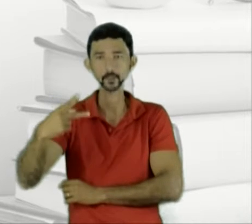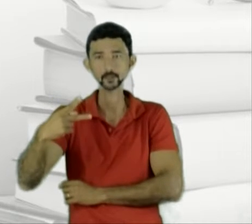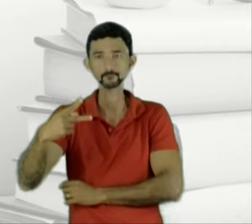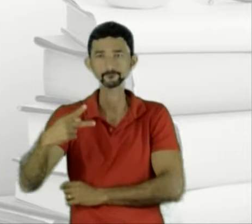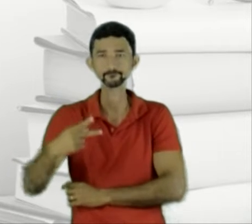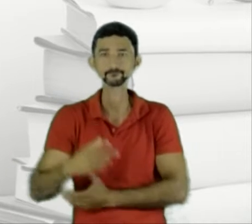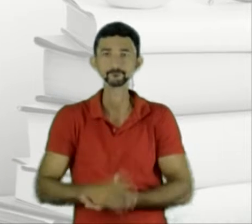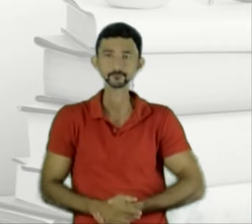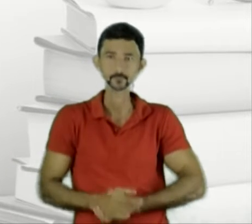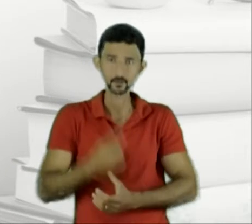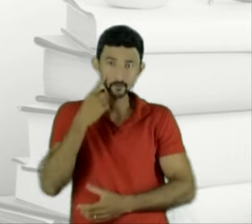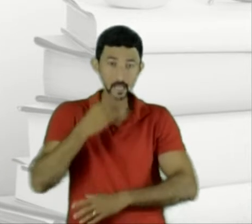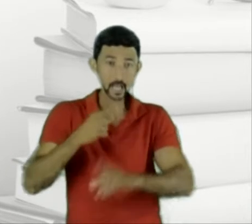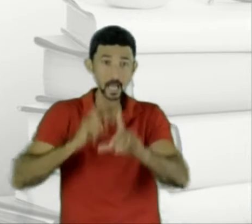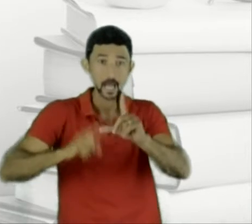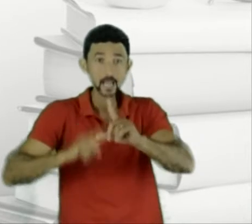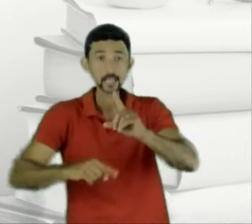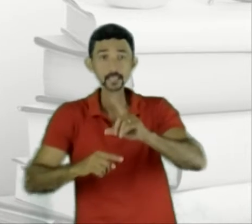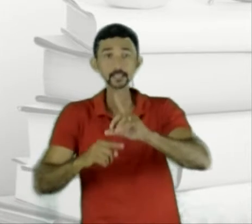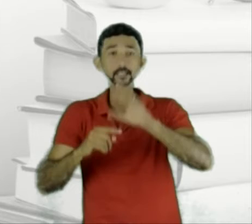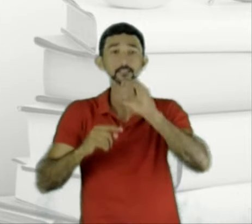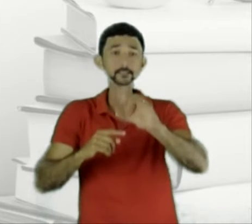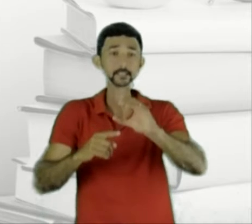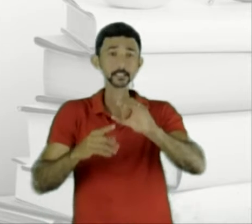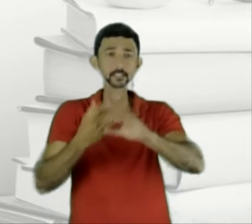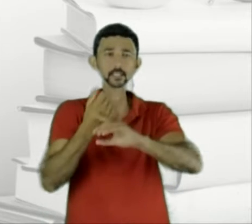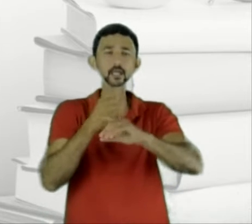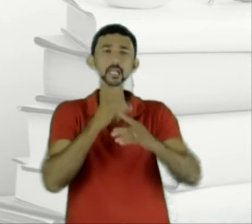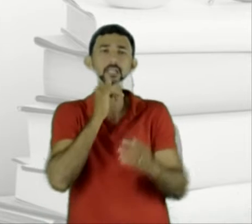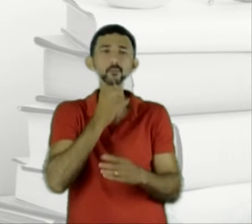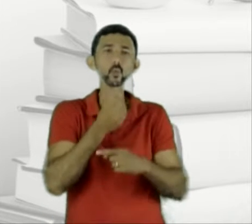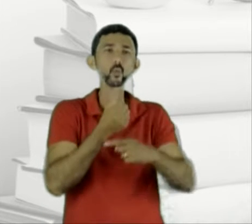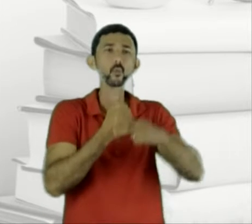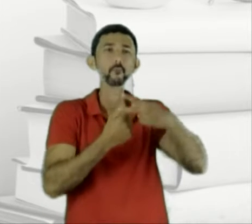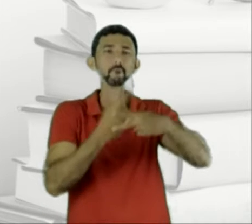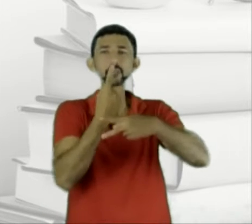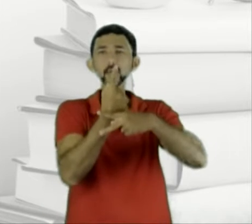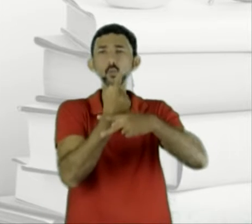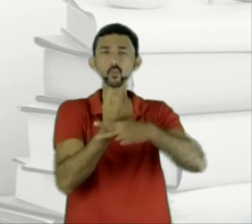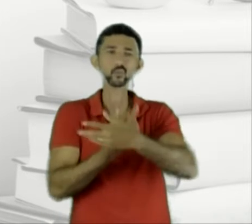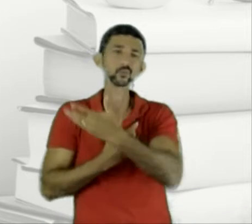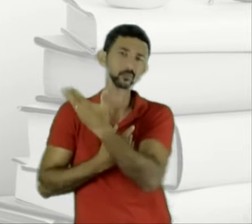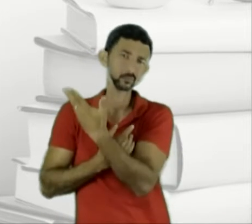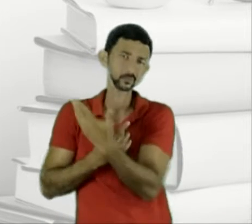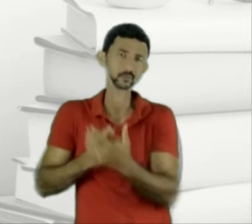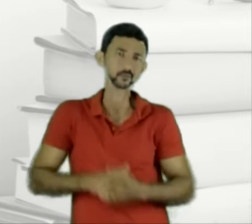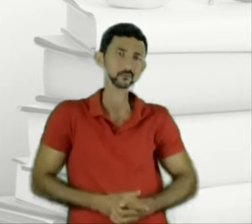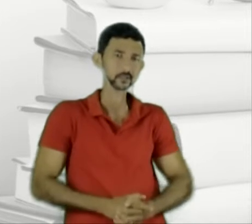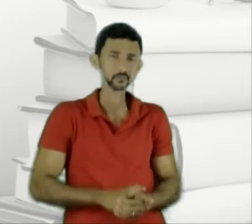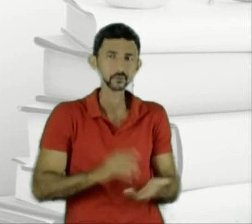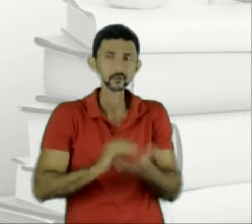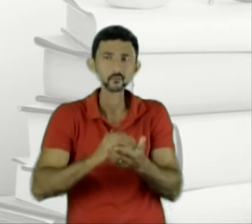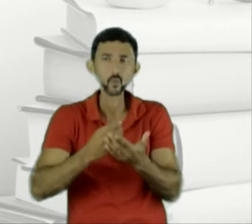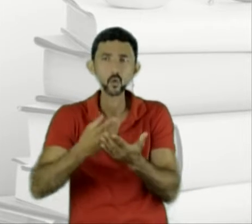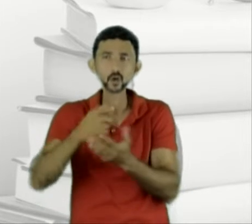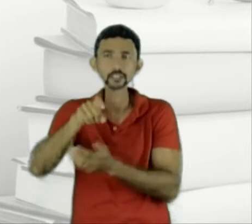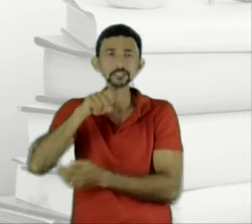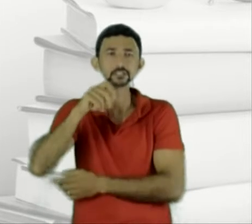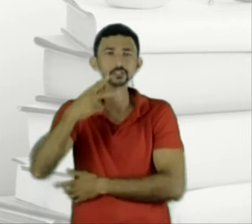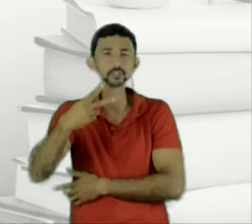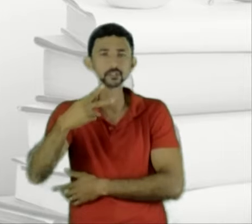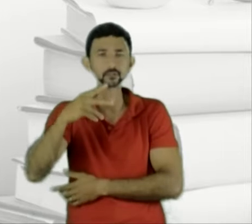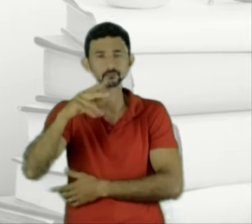a letra C, quando não aparece um número lá no expoente da letra, está implícito que é um